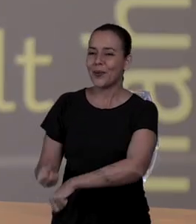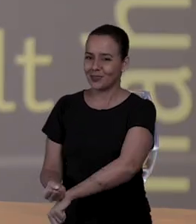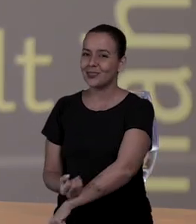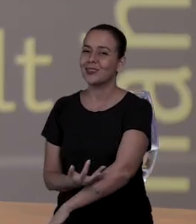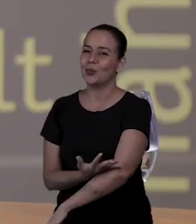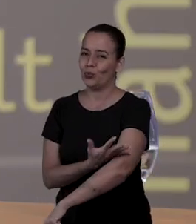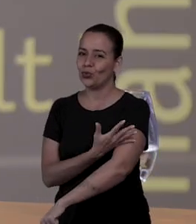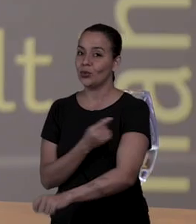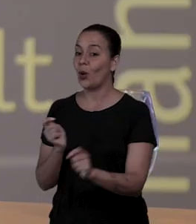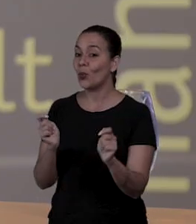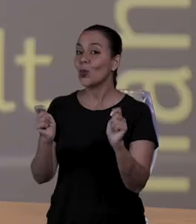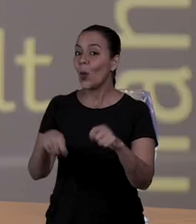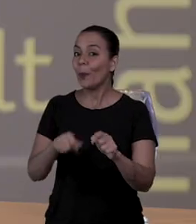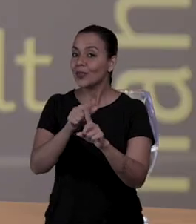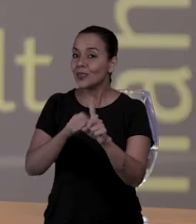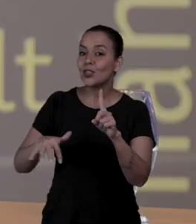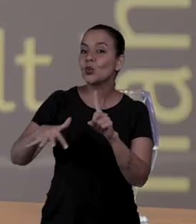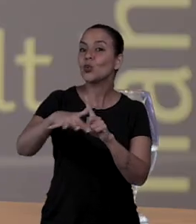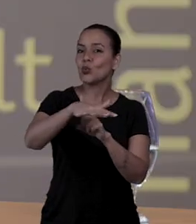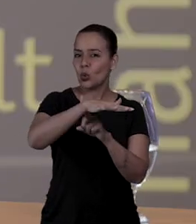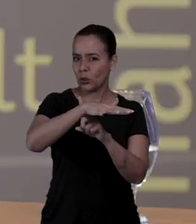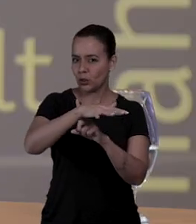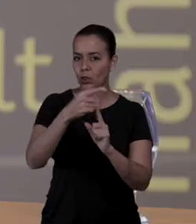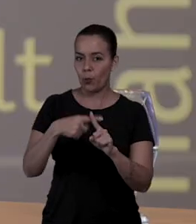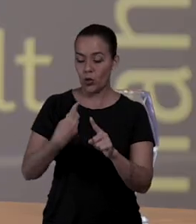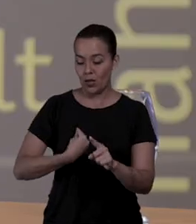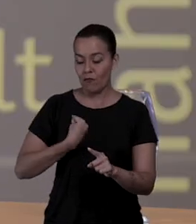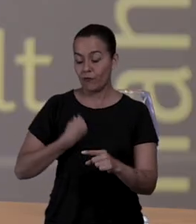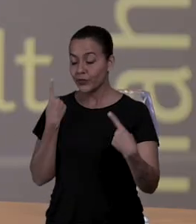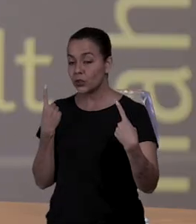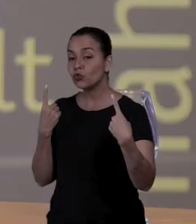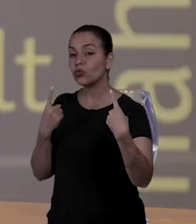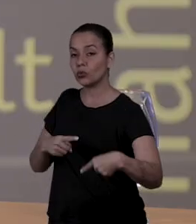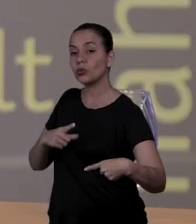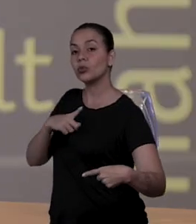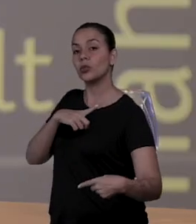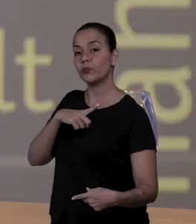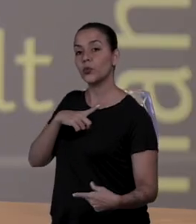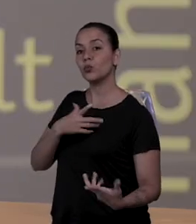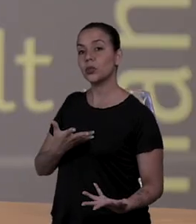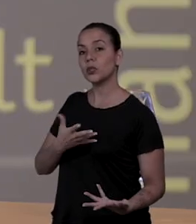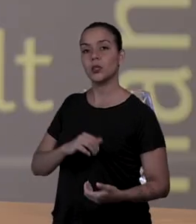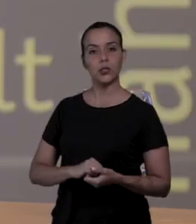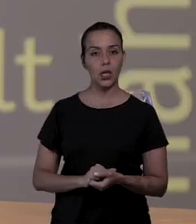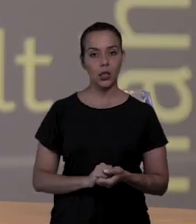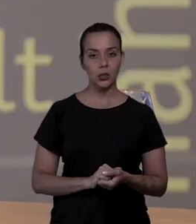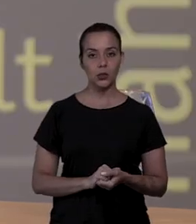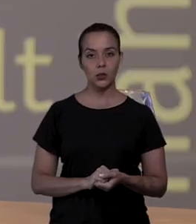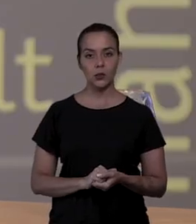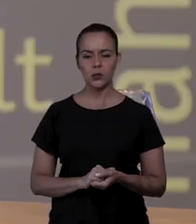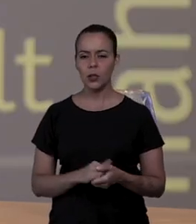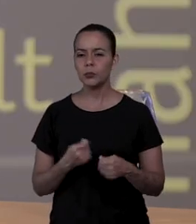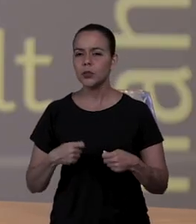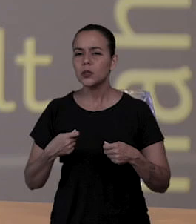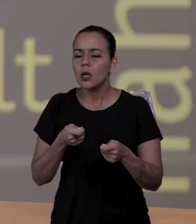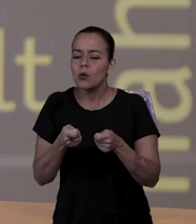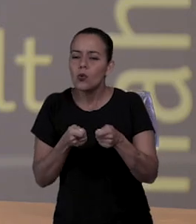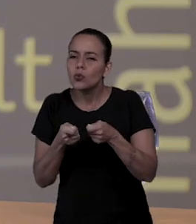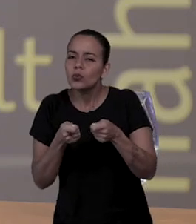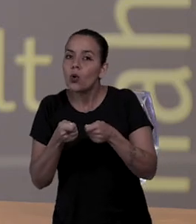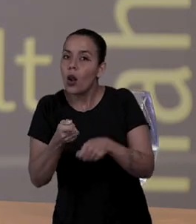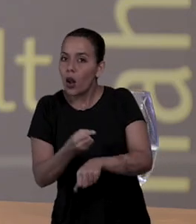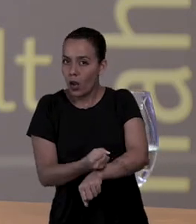competência emocional, competência social para lidar com esses desafios e poder lidar com as suas próprias